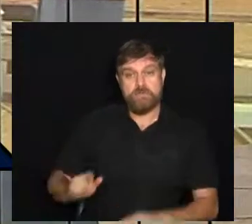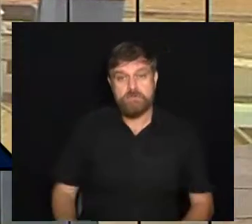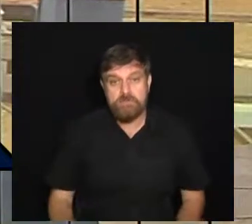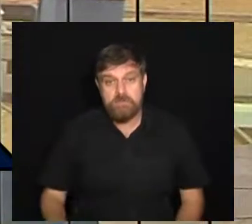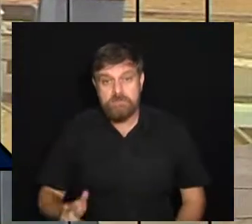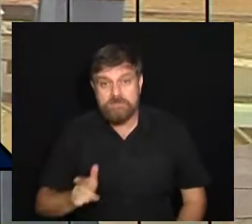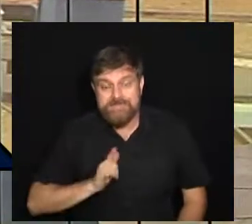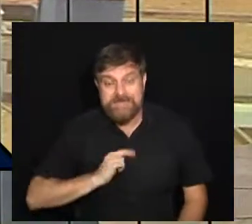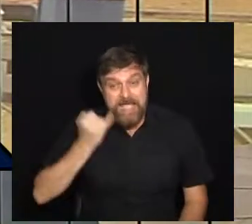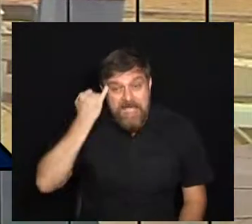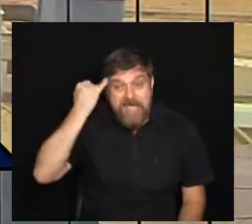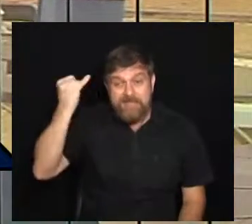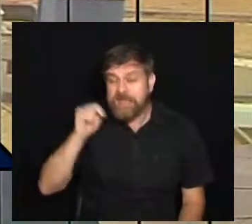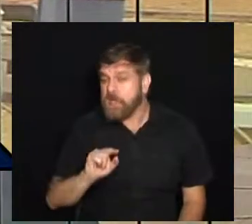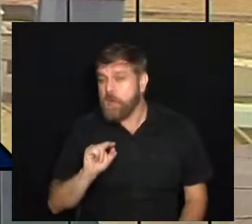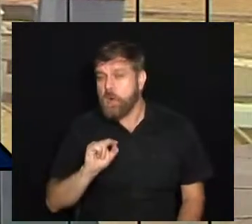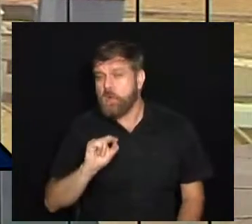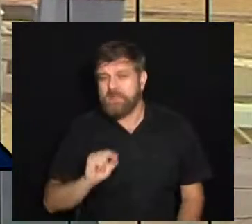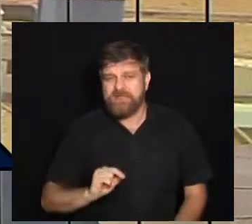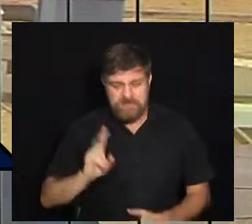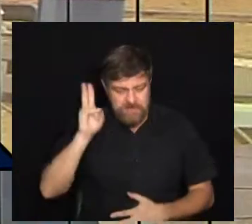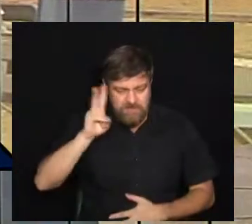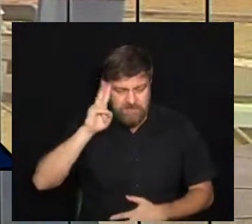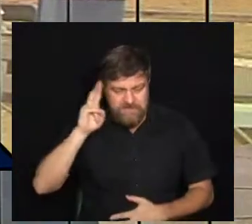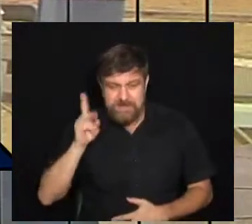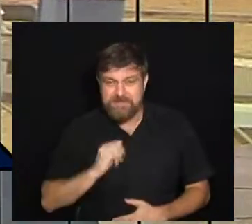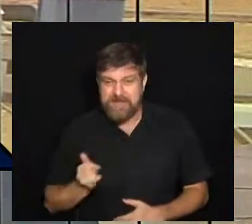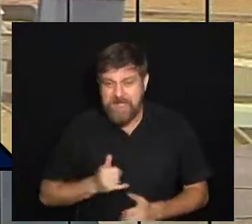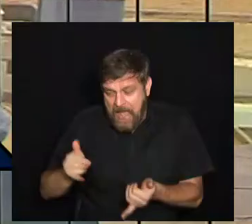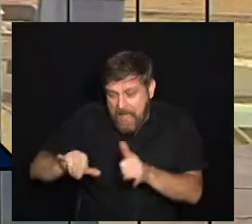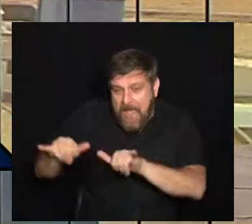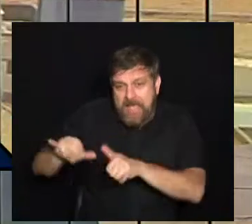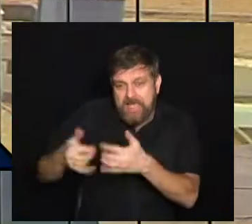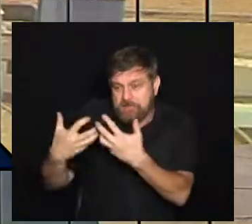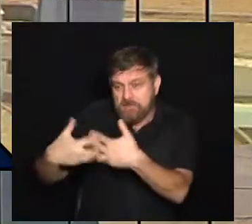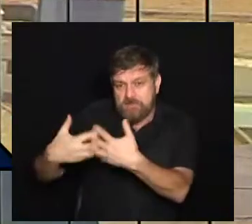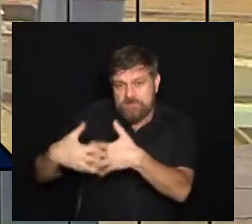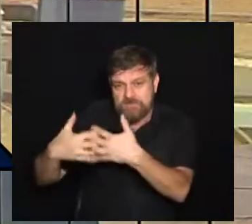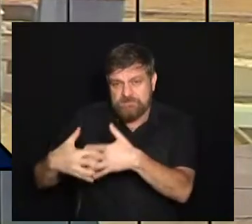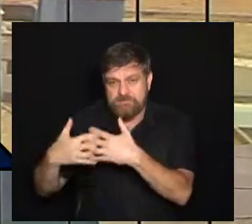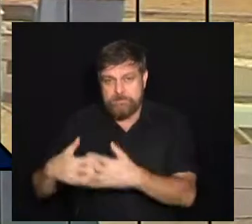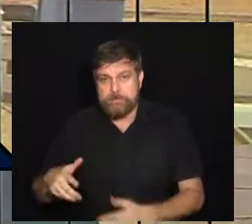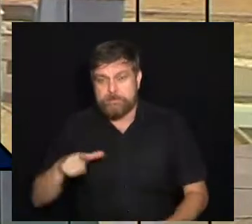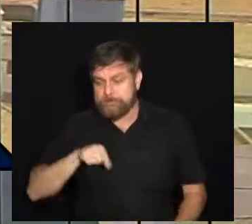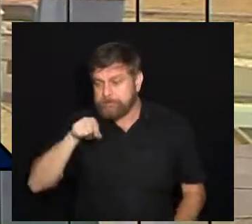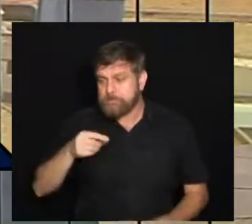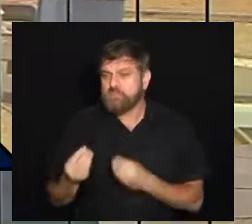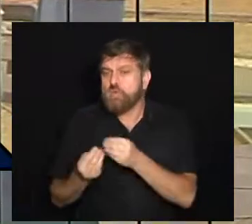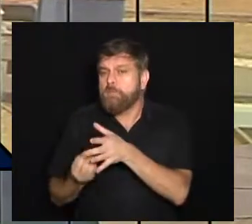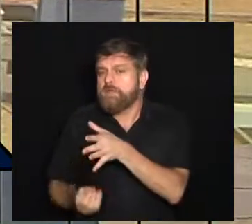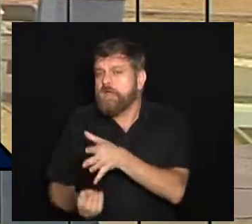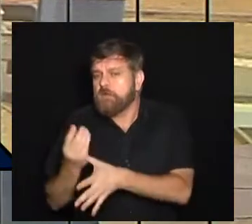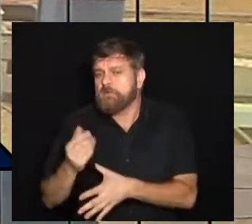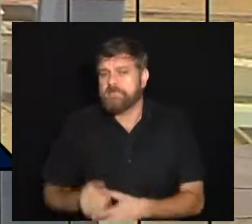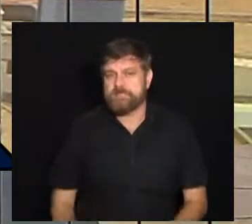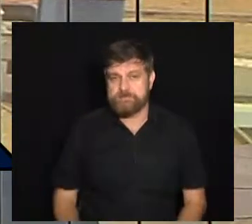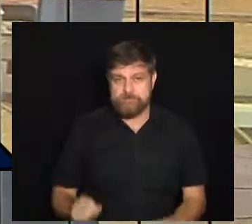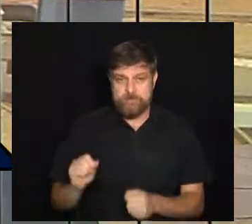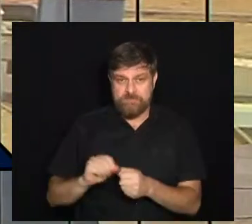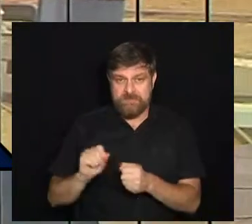então a questão a ideia aí eu não vou lembrar o mecanismo bioquímico precisamente mas era que o ibuprofeno de alguma forma ele